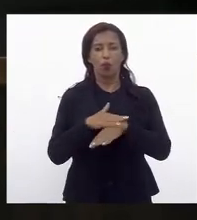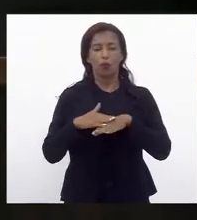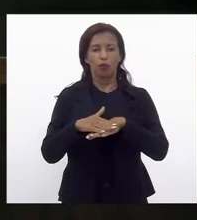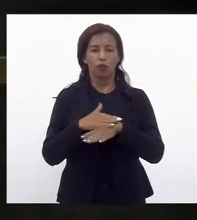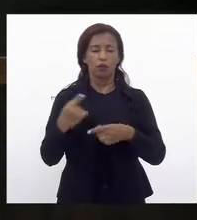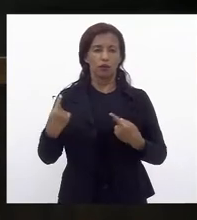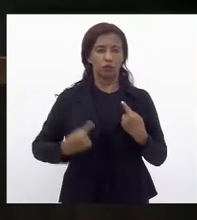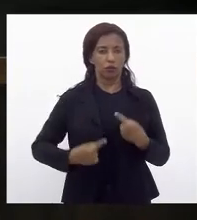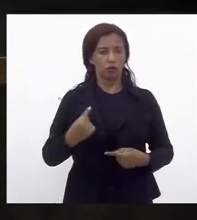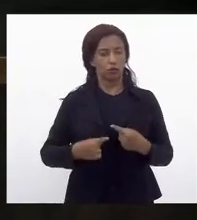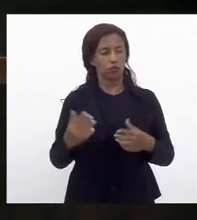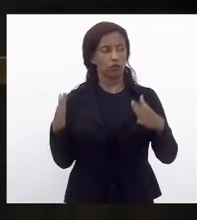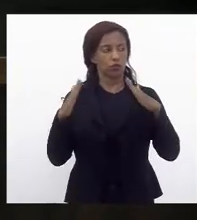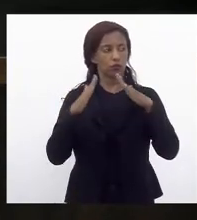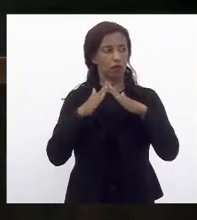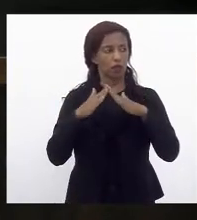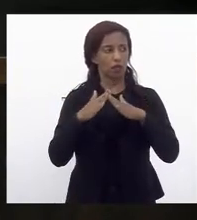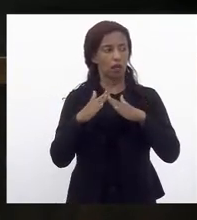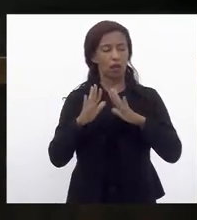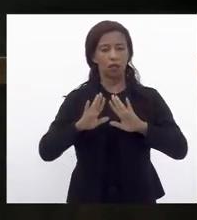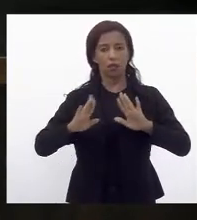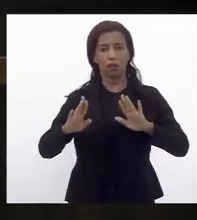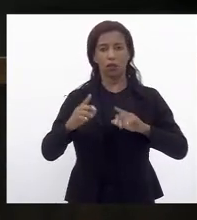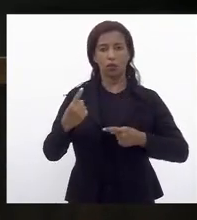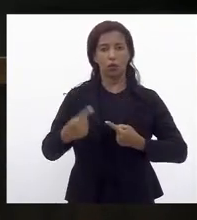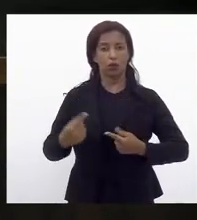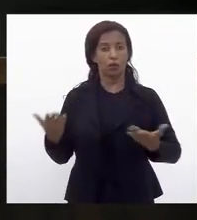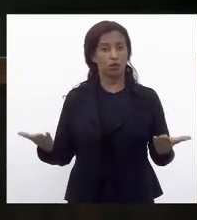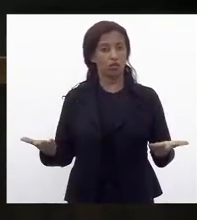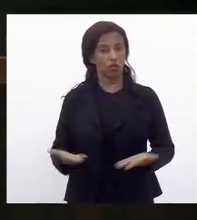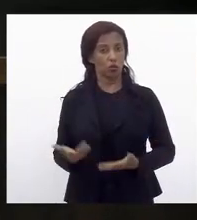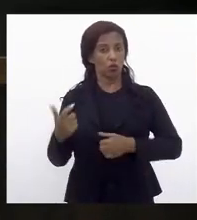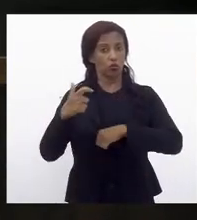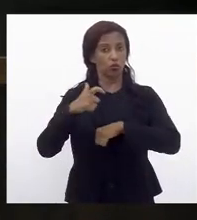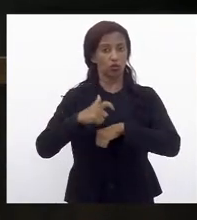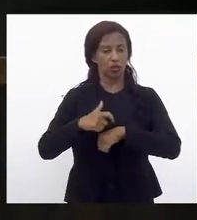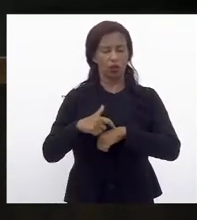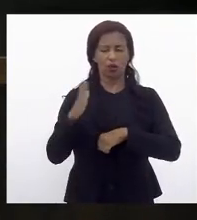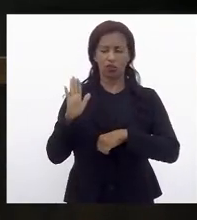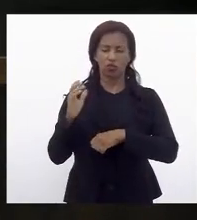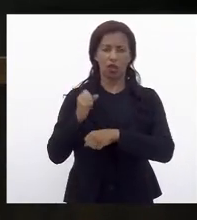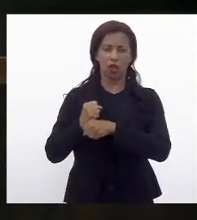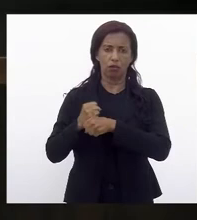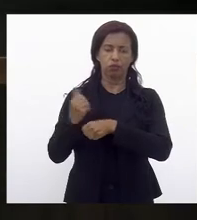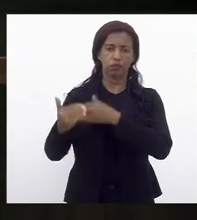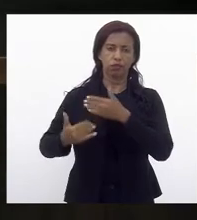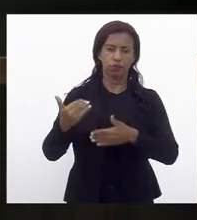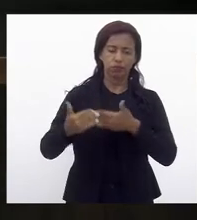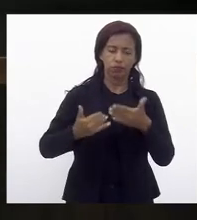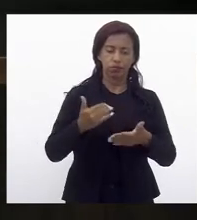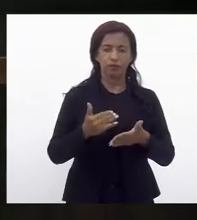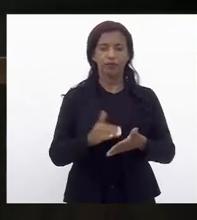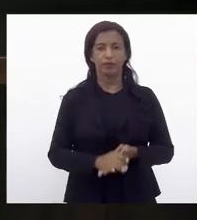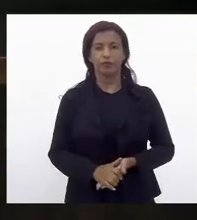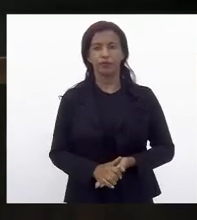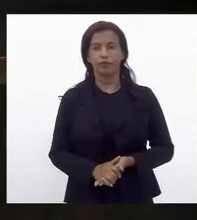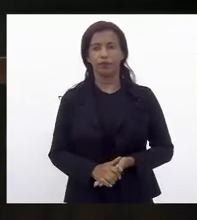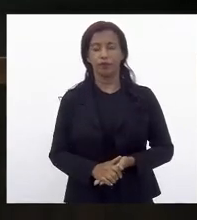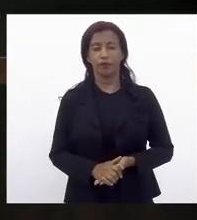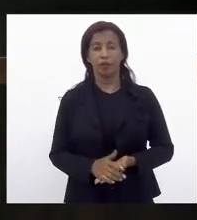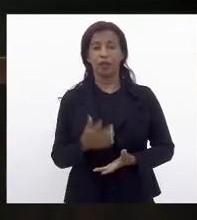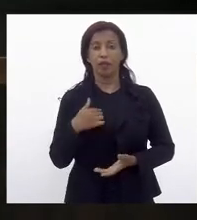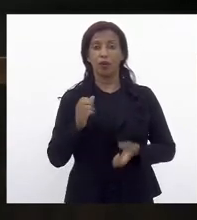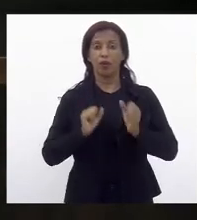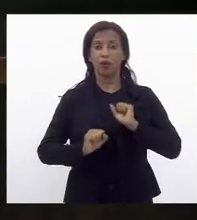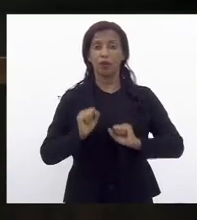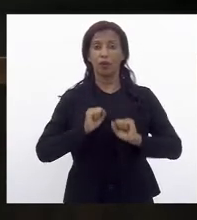conversando, discutindo na casa, então não é um debate de hoje, de agora, é um debate já de algum tempo, de alguns anos. E o anseio